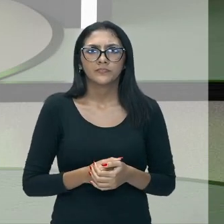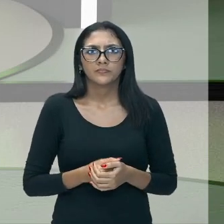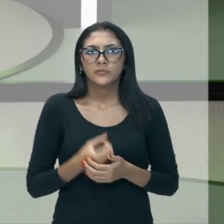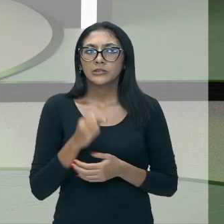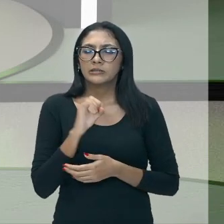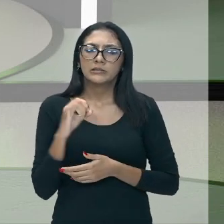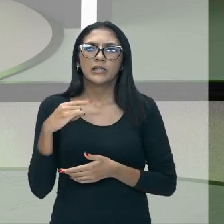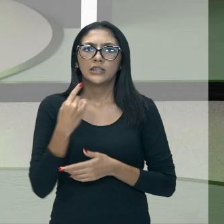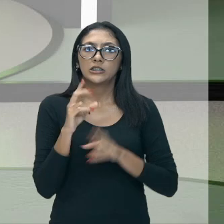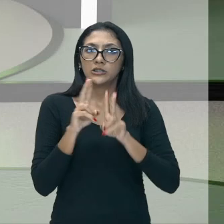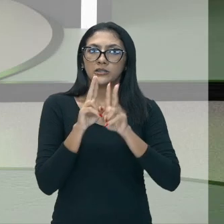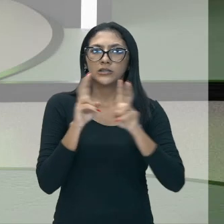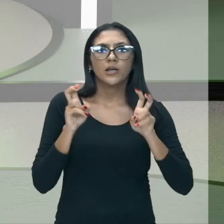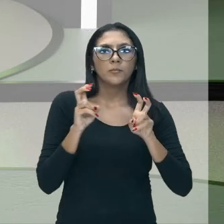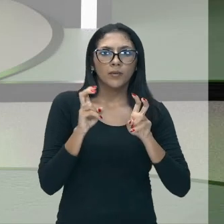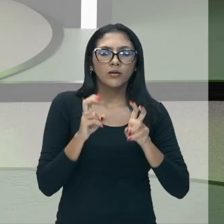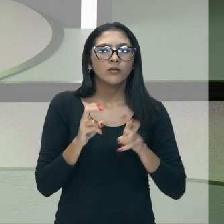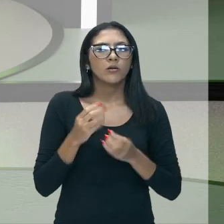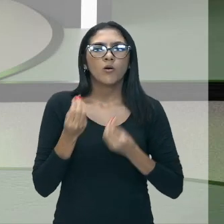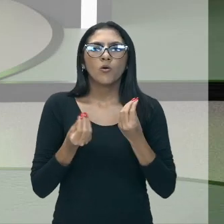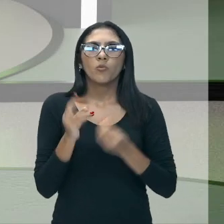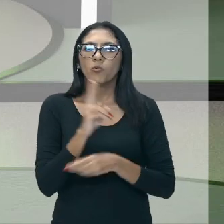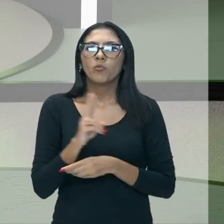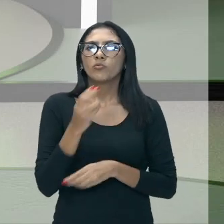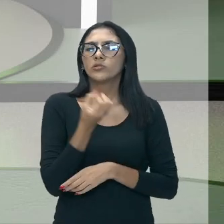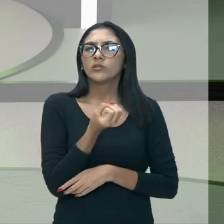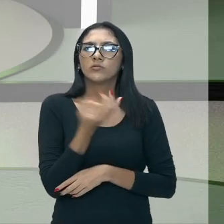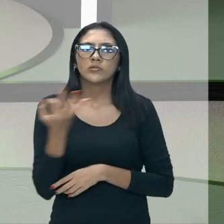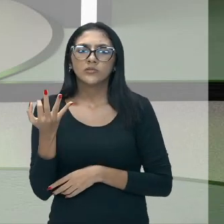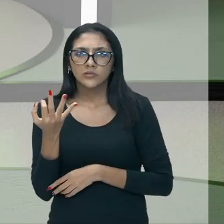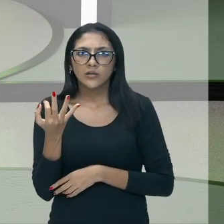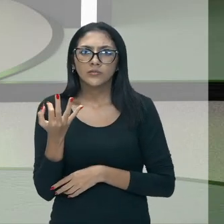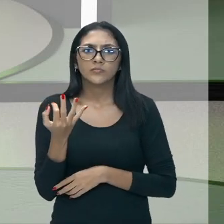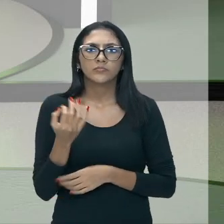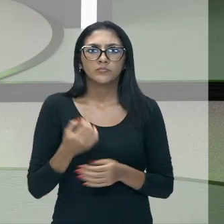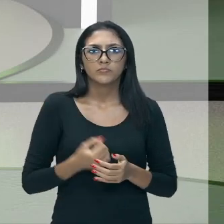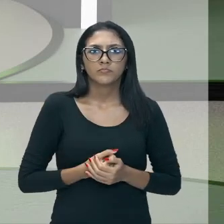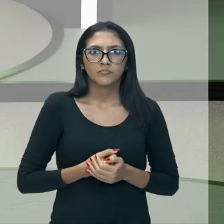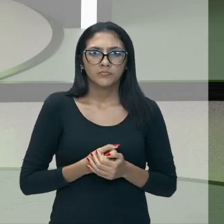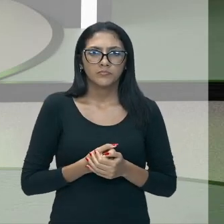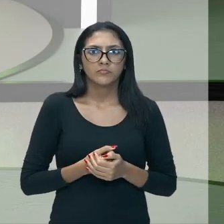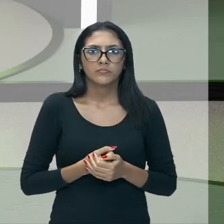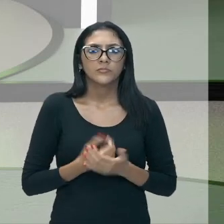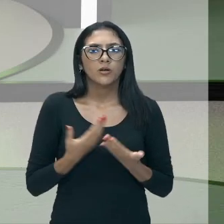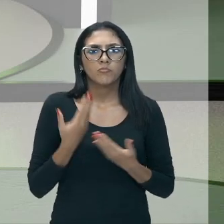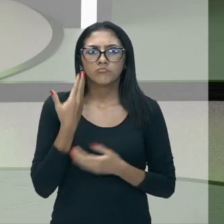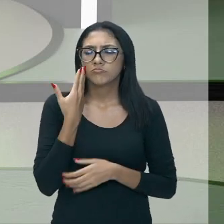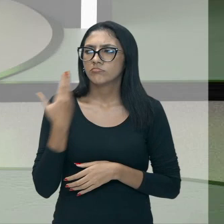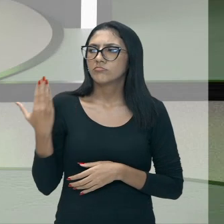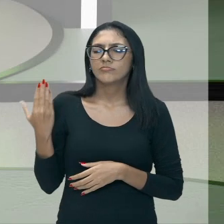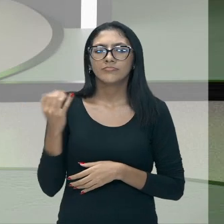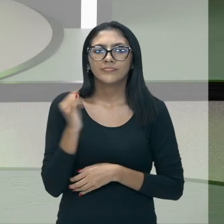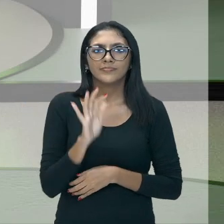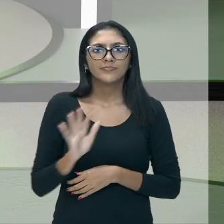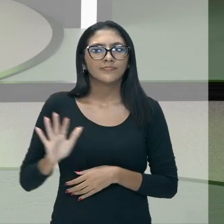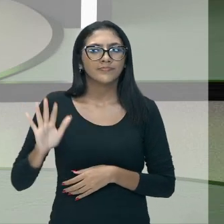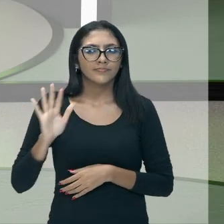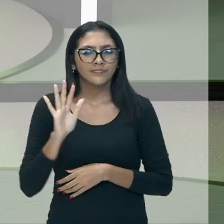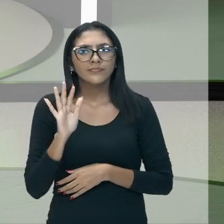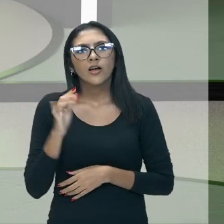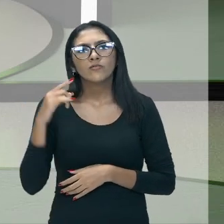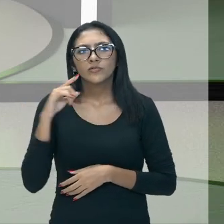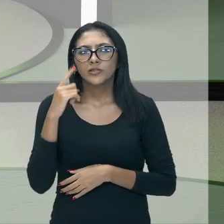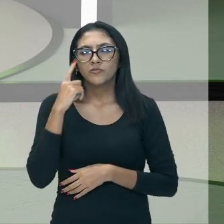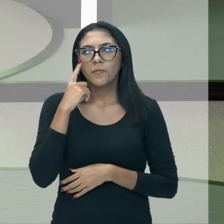energia elétrica, você pode se perguntar, como eu trouxe essa imagem aqui, ó. Trouxe para você